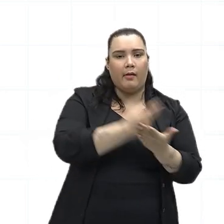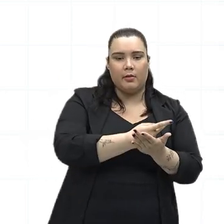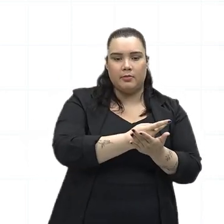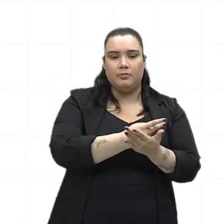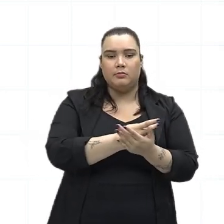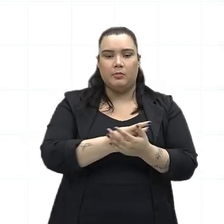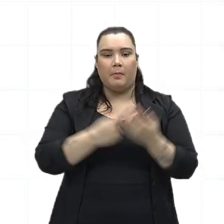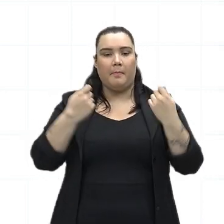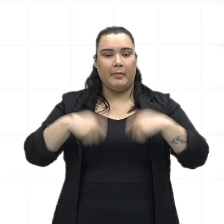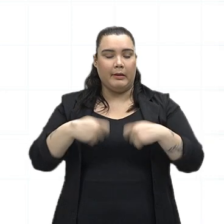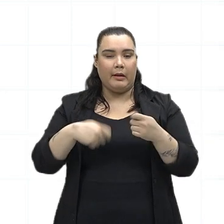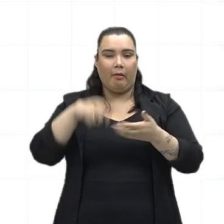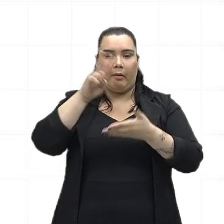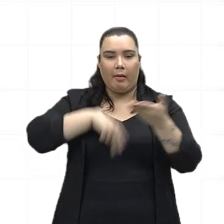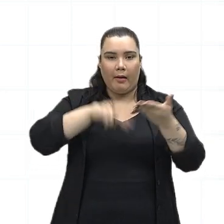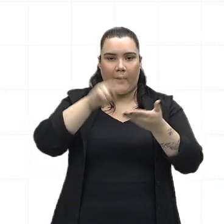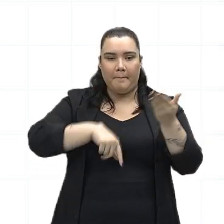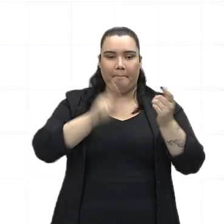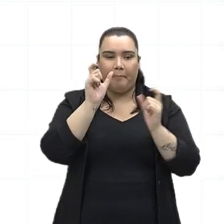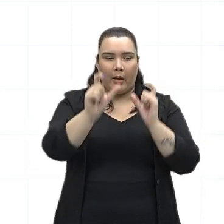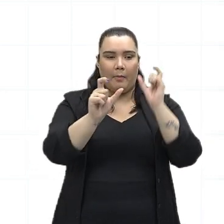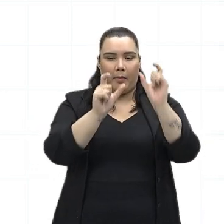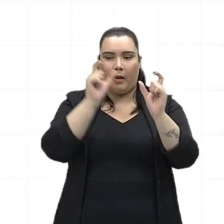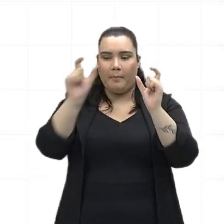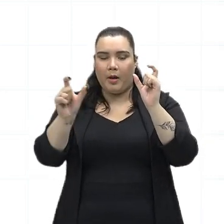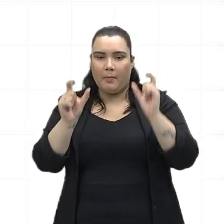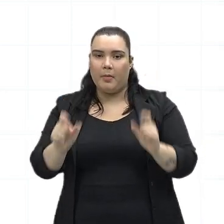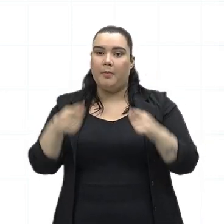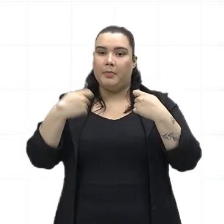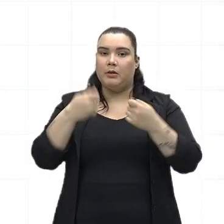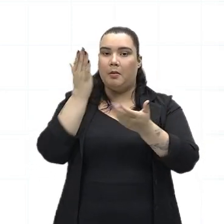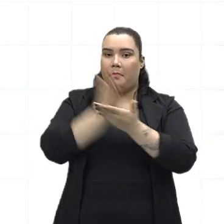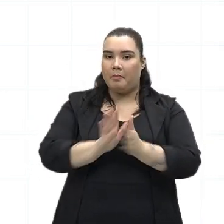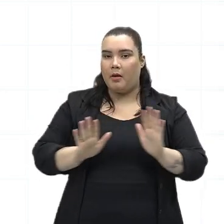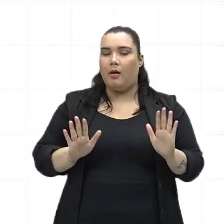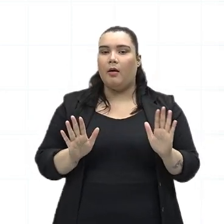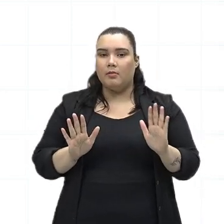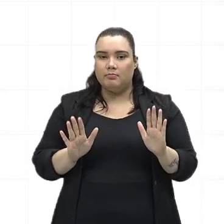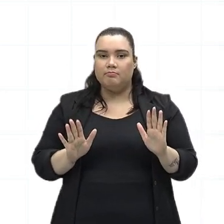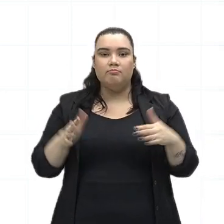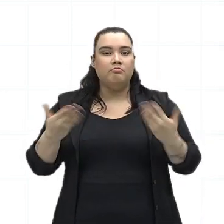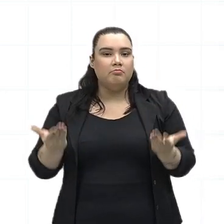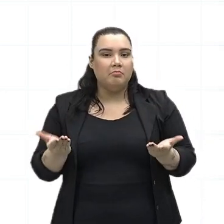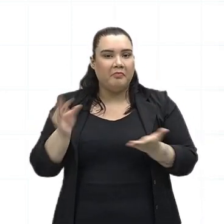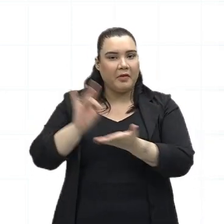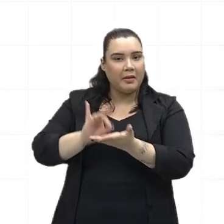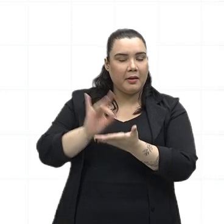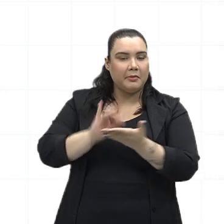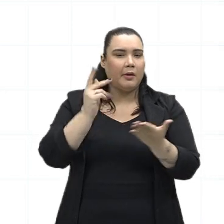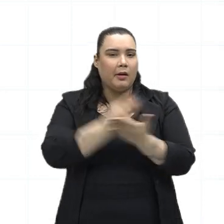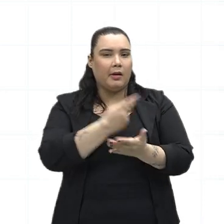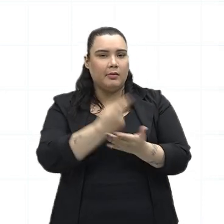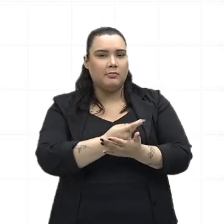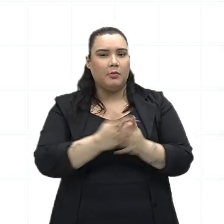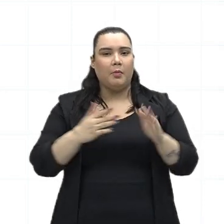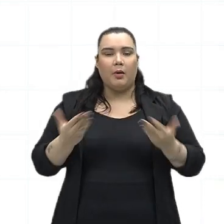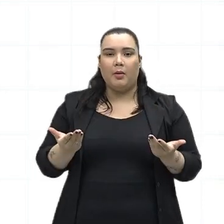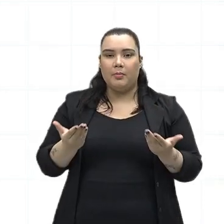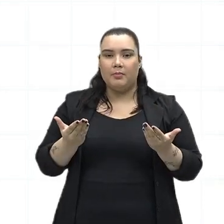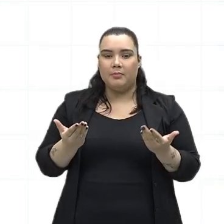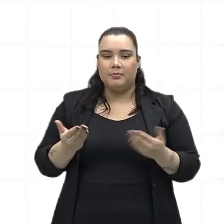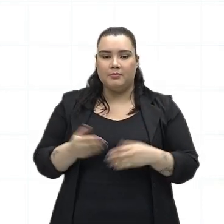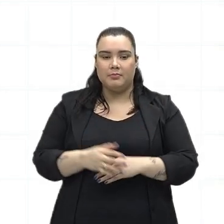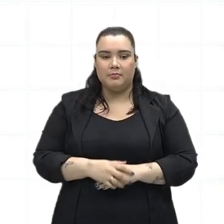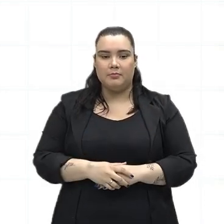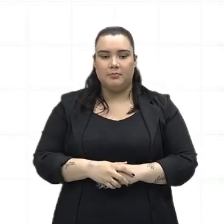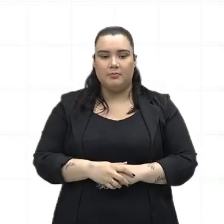o hábito de ler palavra por palavra? E aí, é verdadeiro ou falso? Eu vou colocar aqui